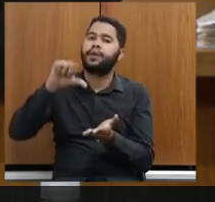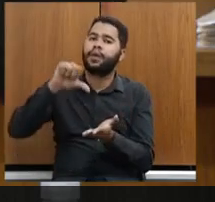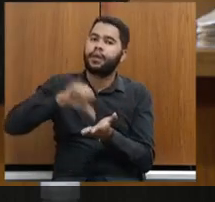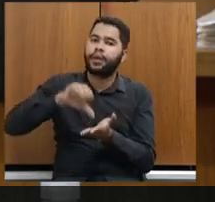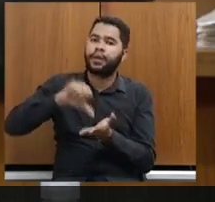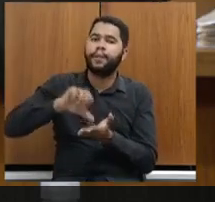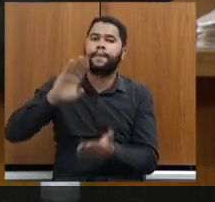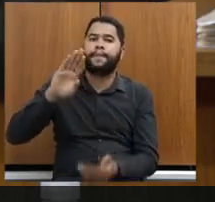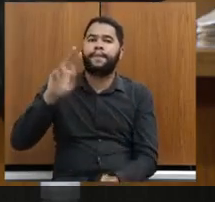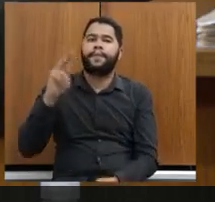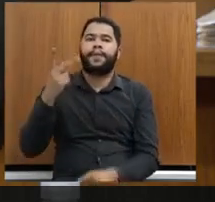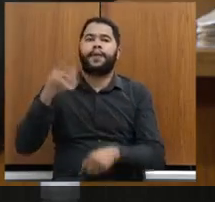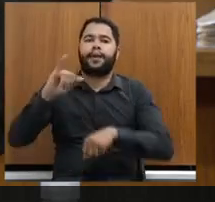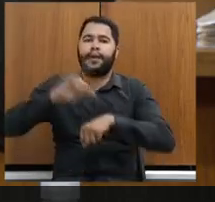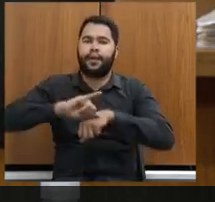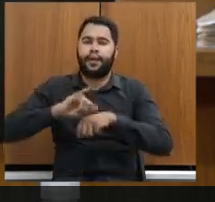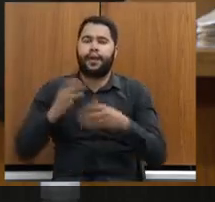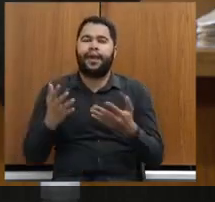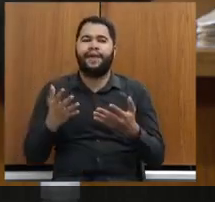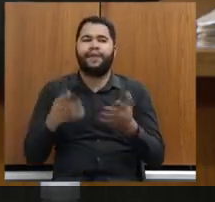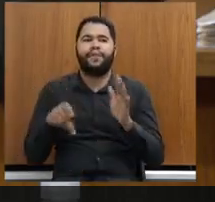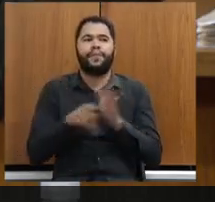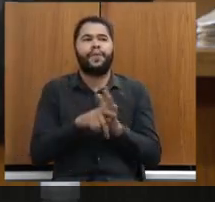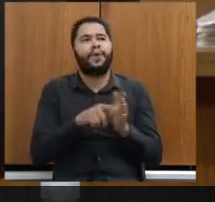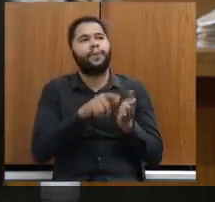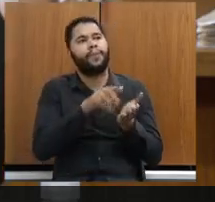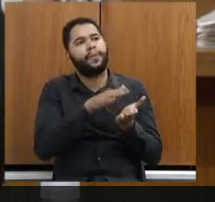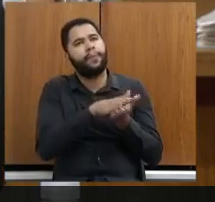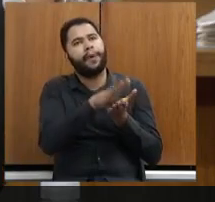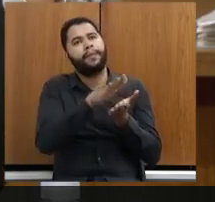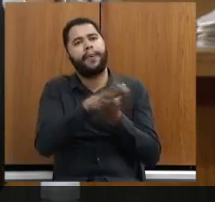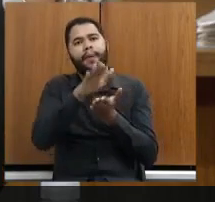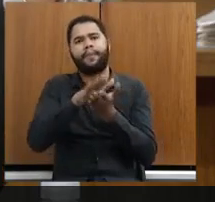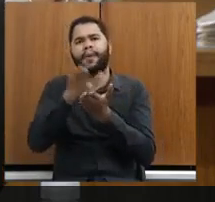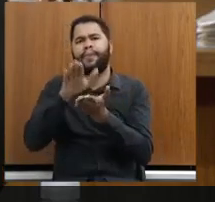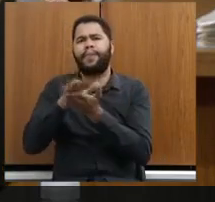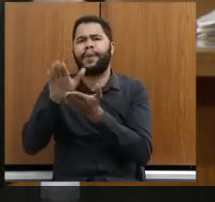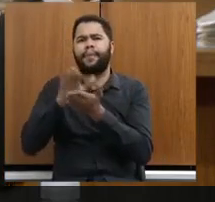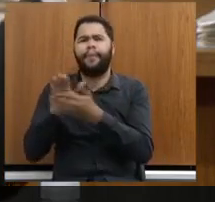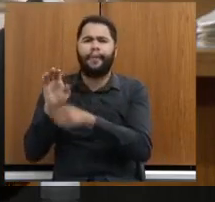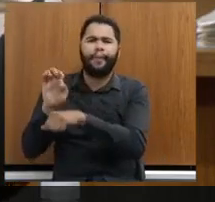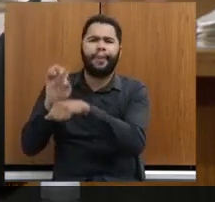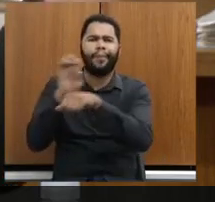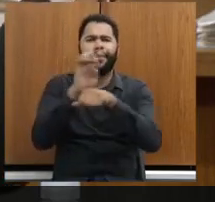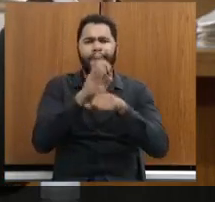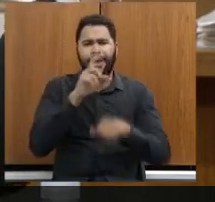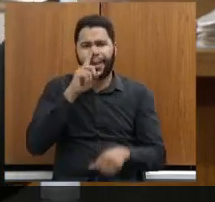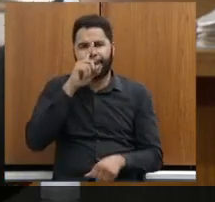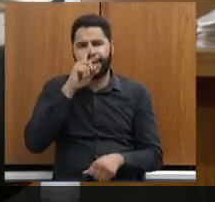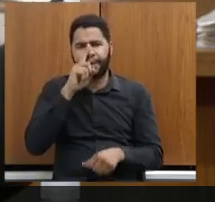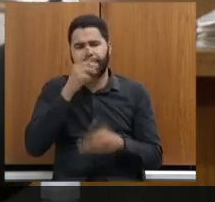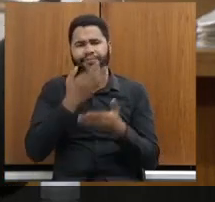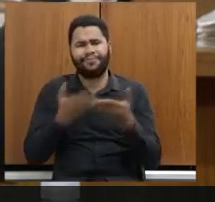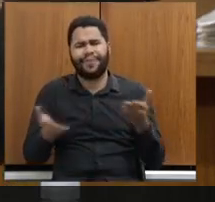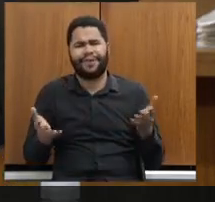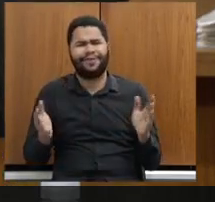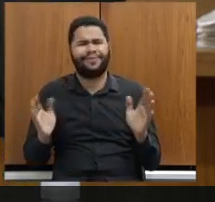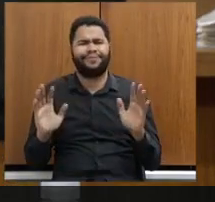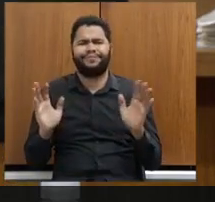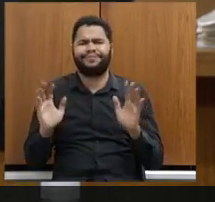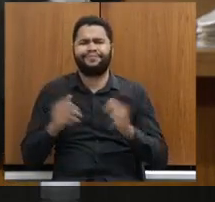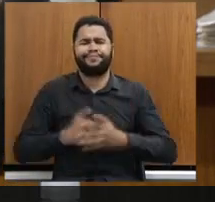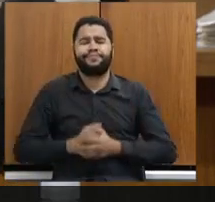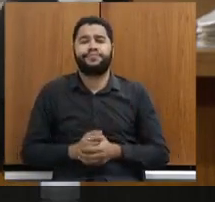de desde distribuirmos cédulas de identidade pelo Estado todo correndo o risco de extravio e etc